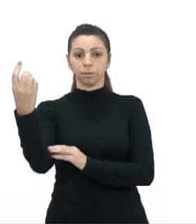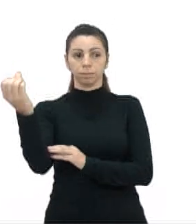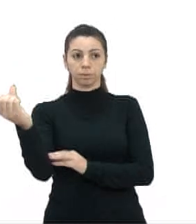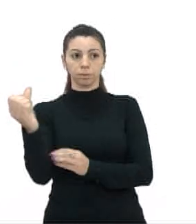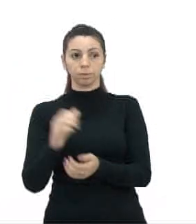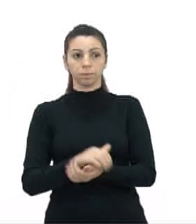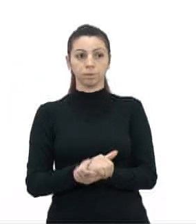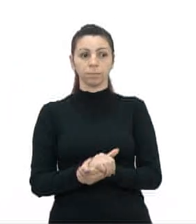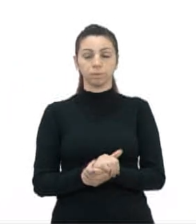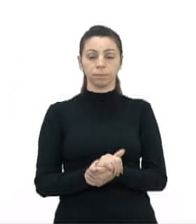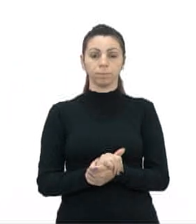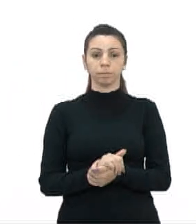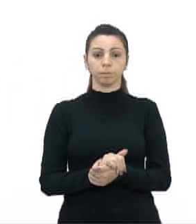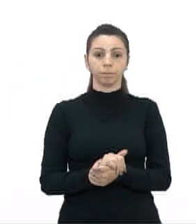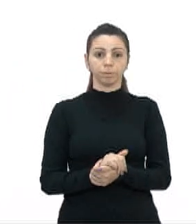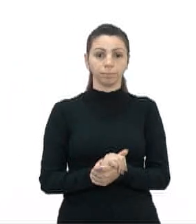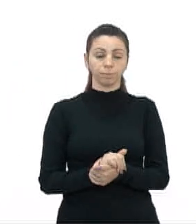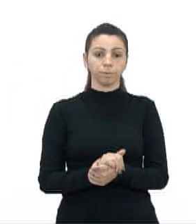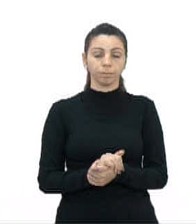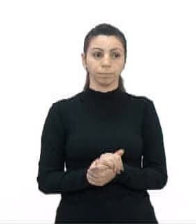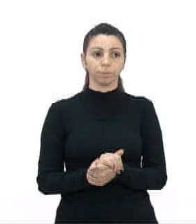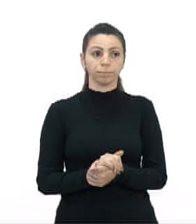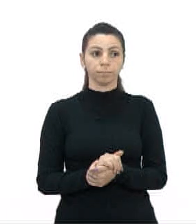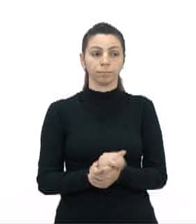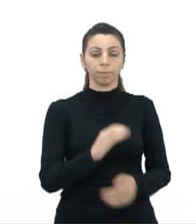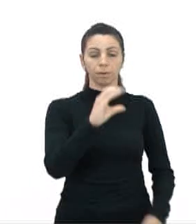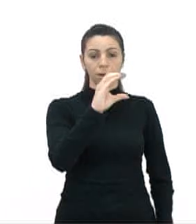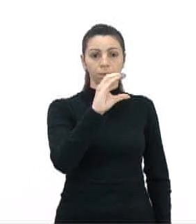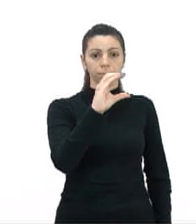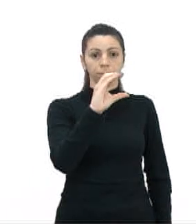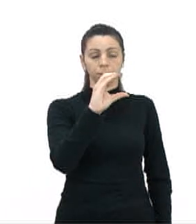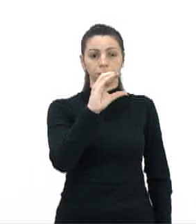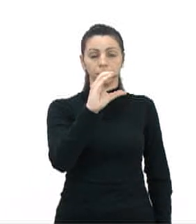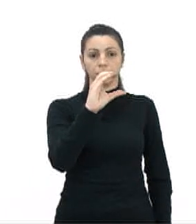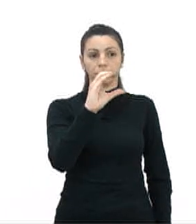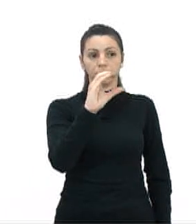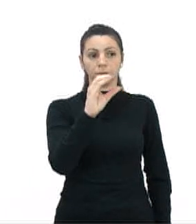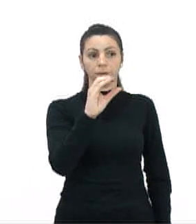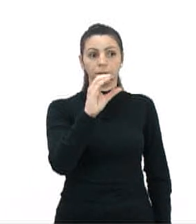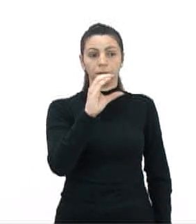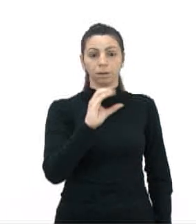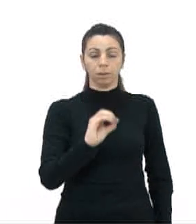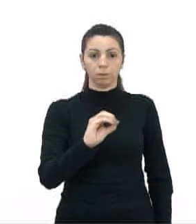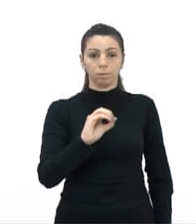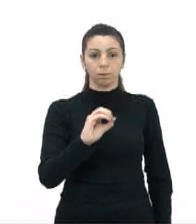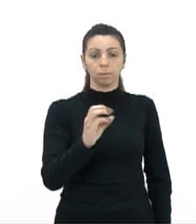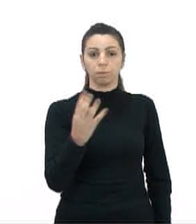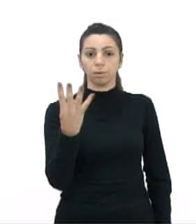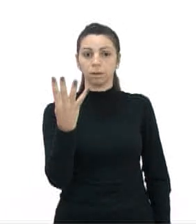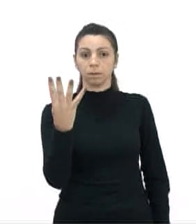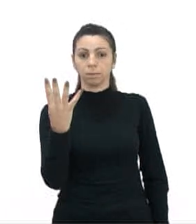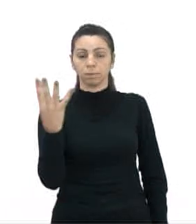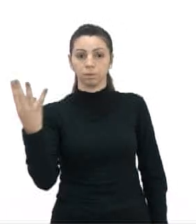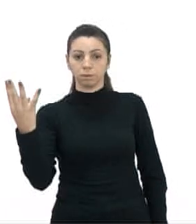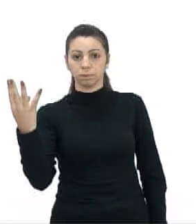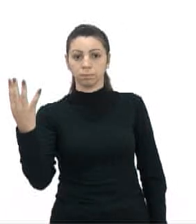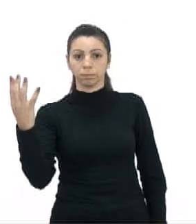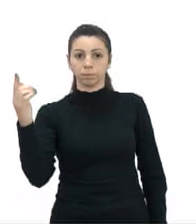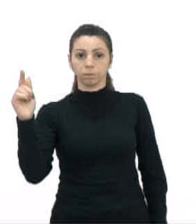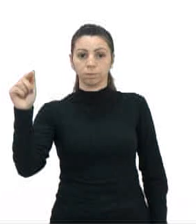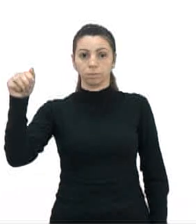desses valores me dá que a massa molar do gás carbônico é 44 gramas por mol. Agora eu preciso